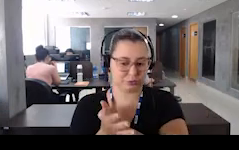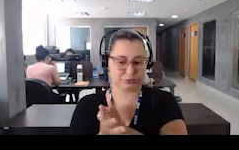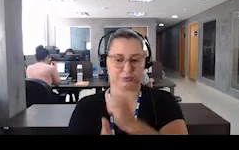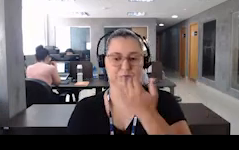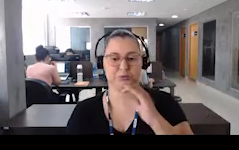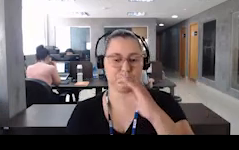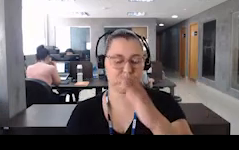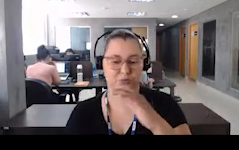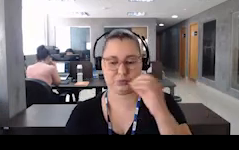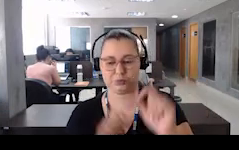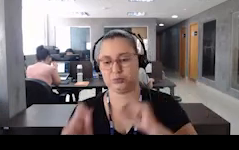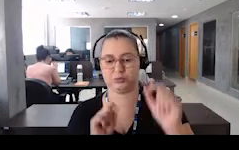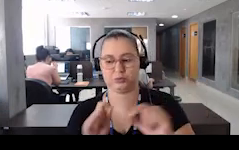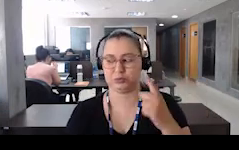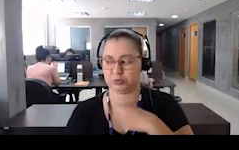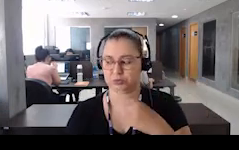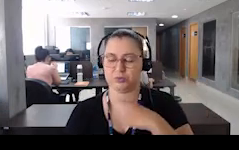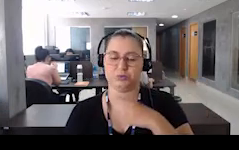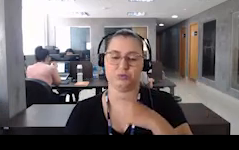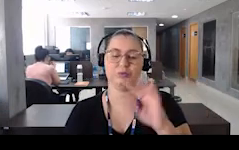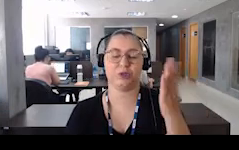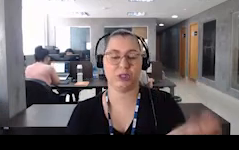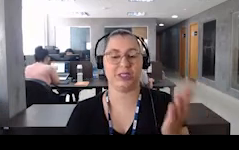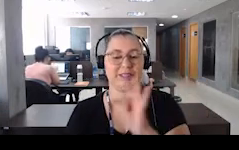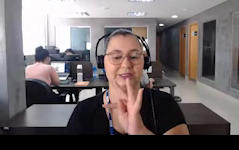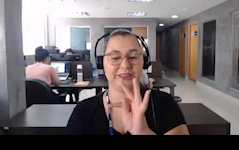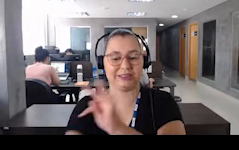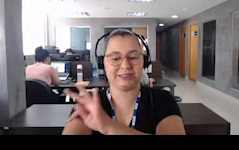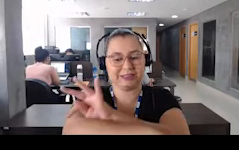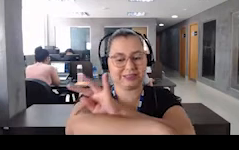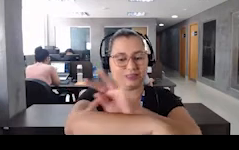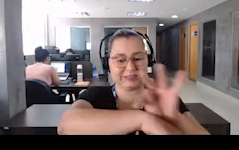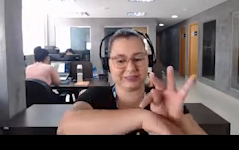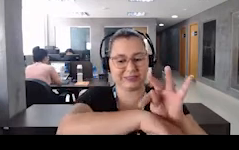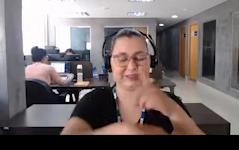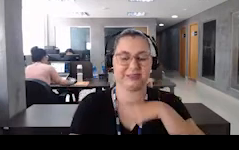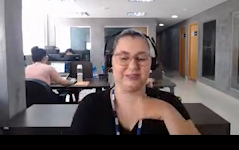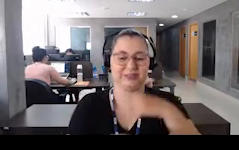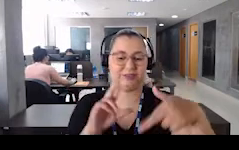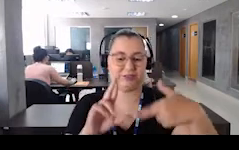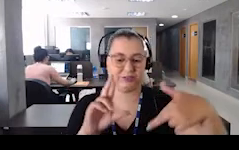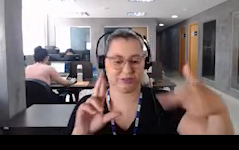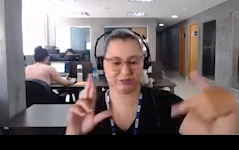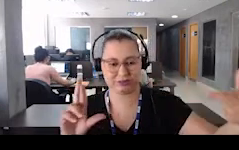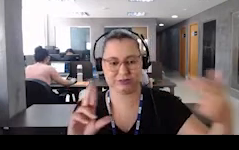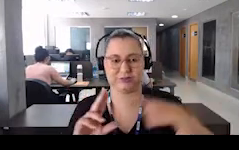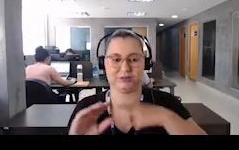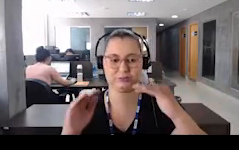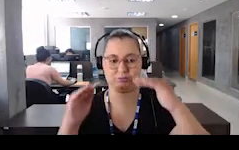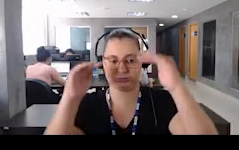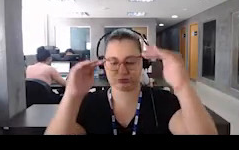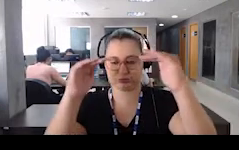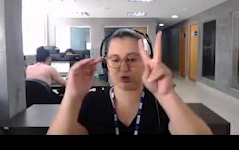corrente aqui, né? O que é que sobrou? Sobrou a tensão e a resistência, né? Por isso que a gente tem a fórmula aqui, ó. Tensão está